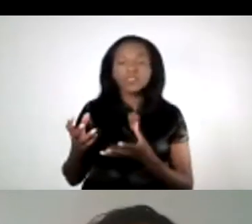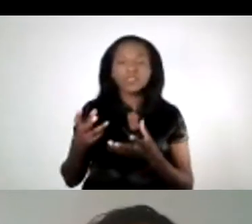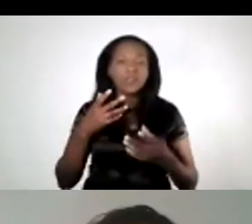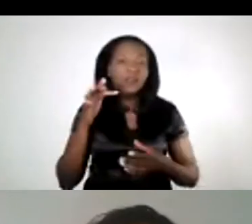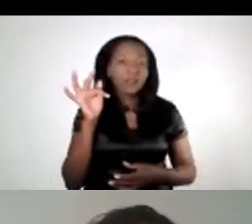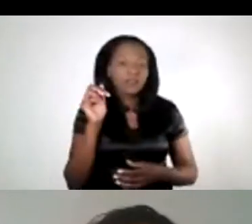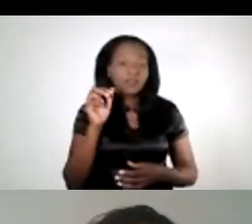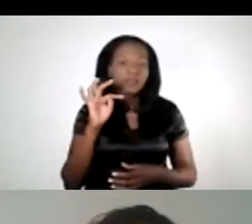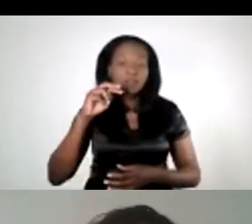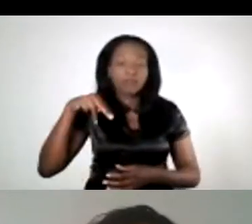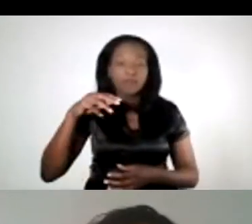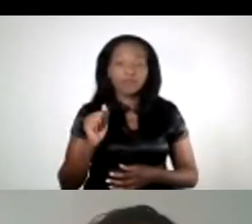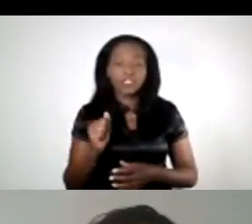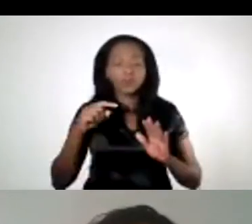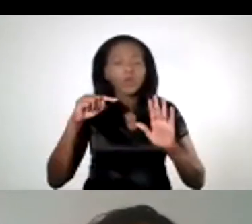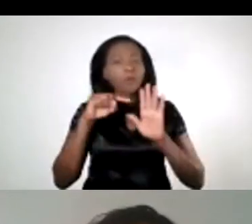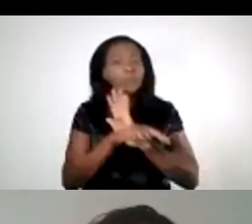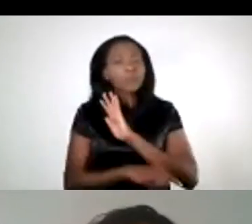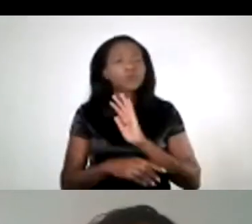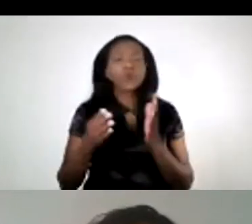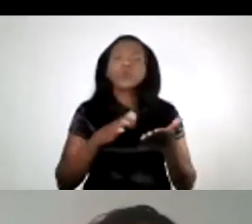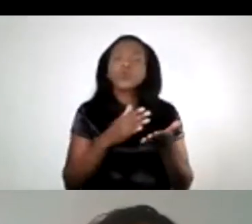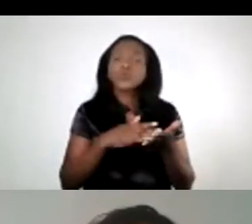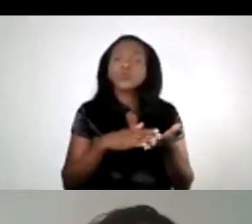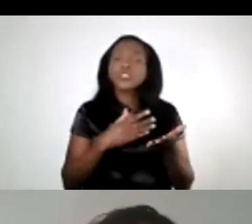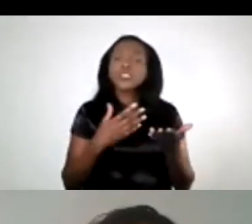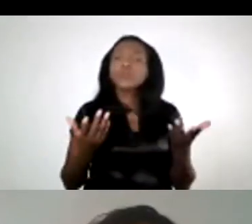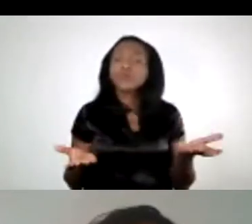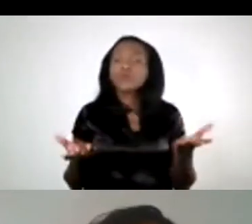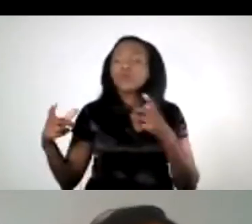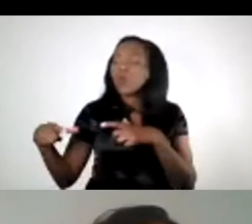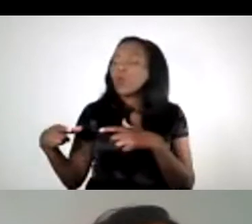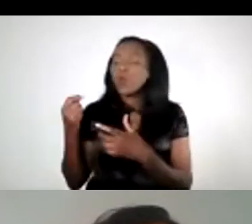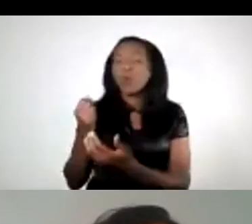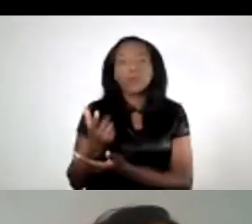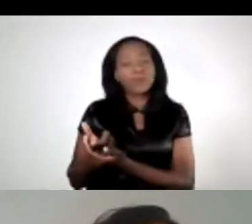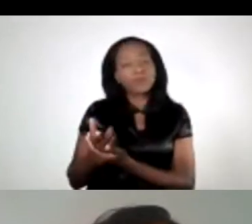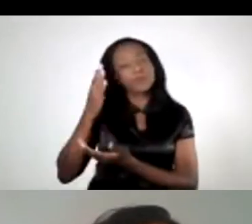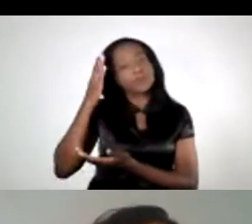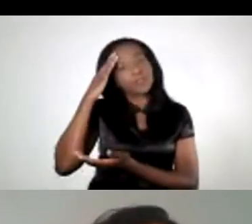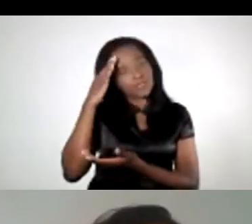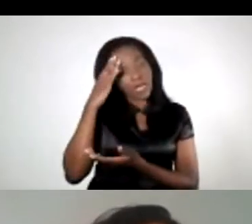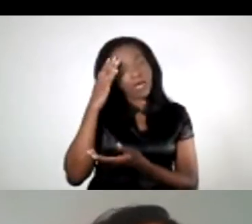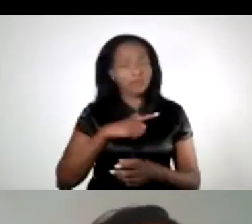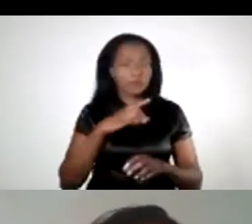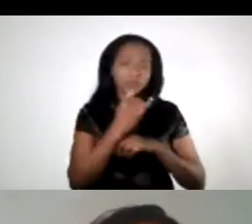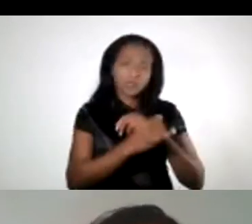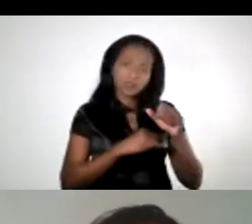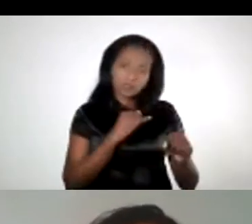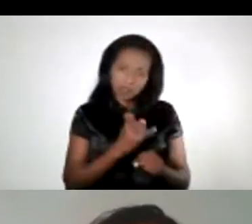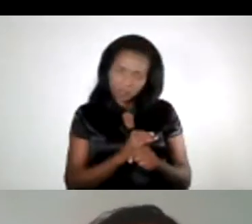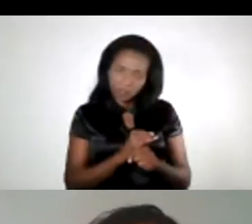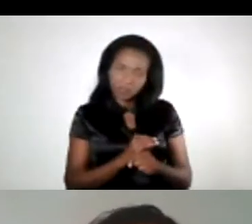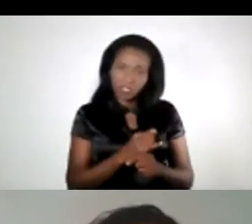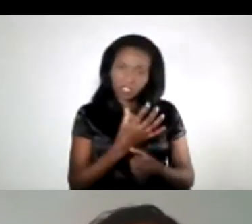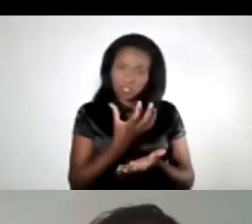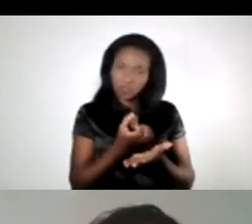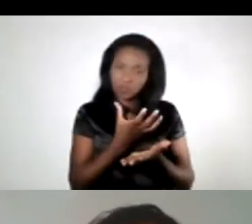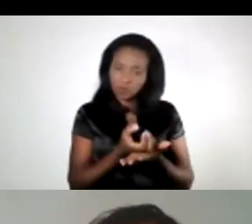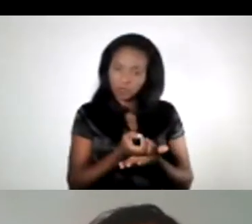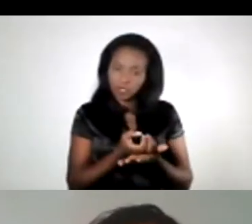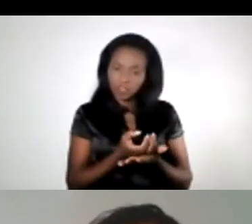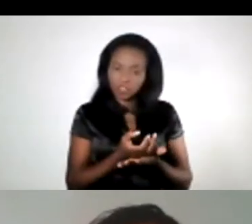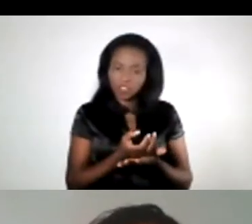perguntando onde pode comprar o livro. A gente sabe que tem a versão virtual, né, que está disponível, o link para baixar. Eu gostaria que